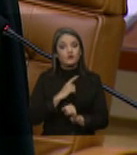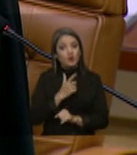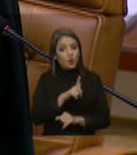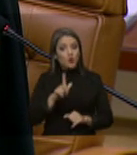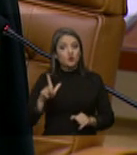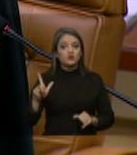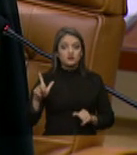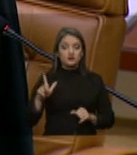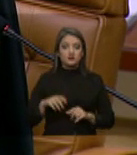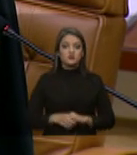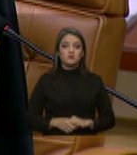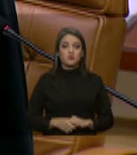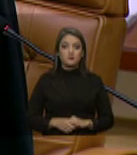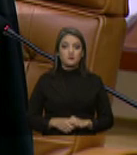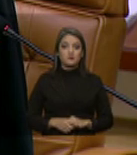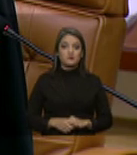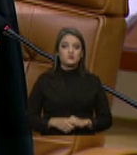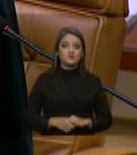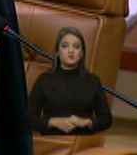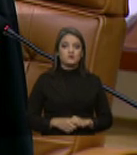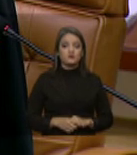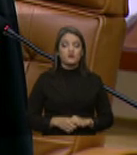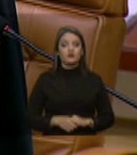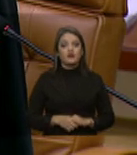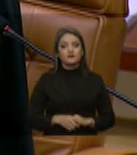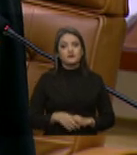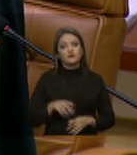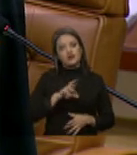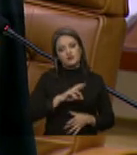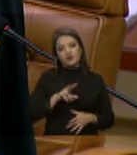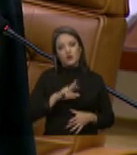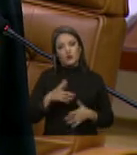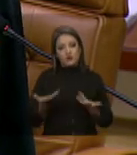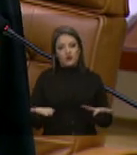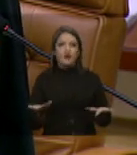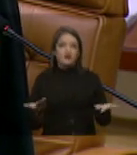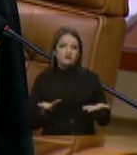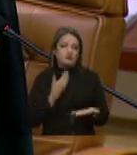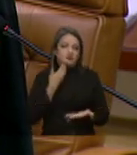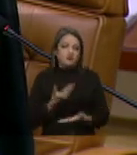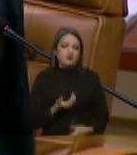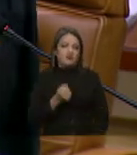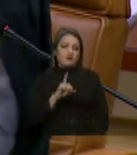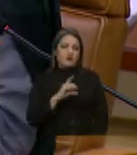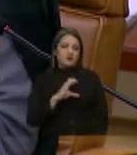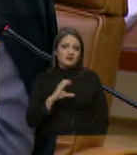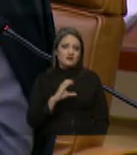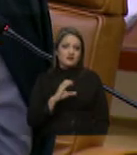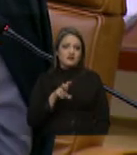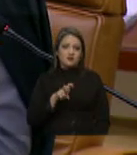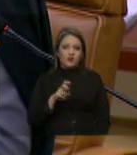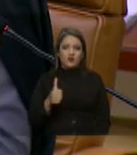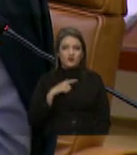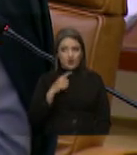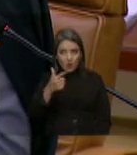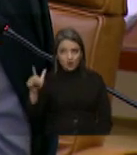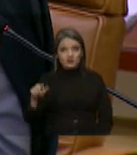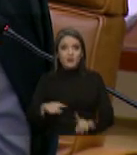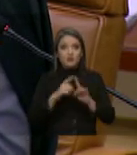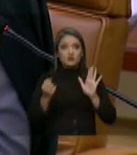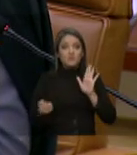apesar de no seu objeto Nacional quem vota ao Ministro Alexandre de Moraes próprio Marco civil